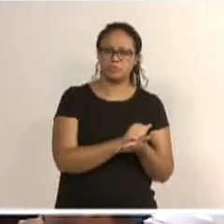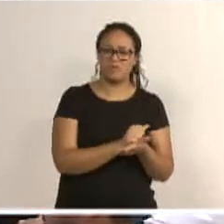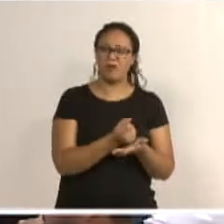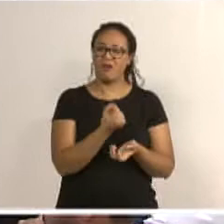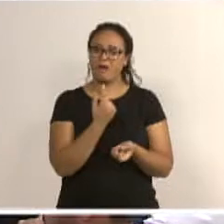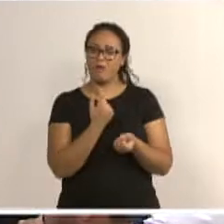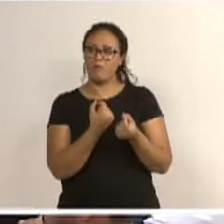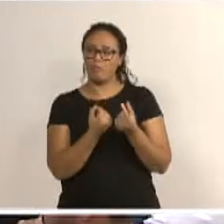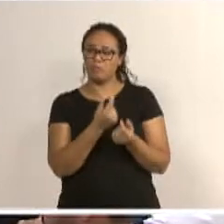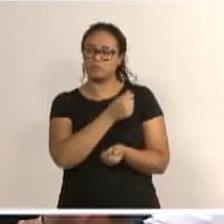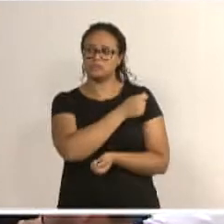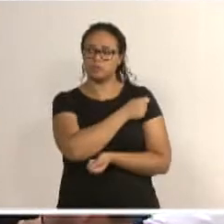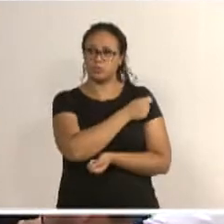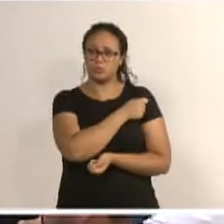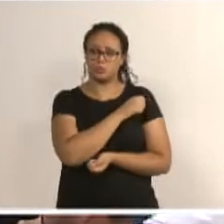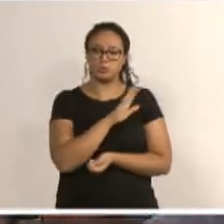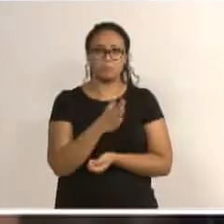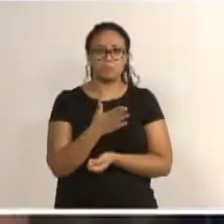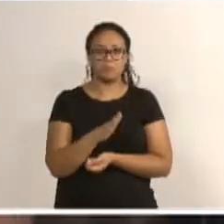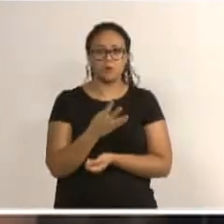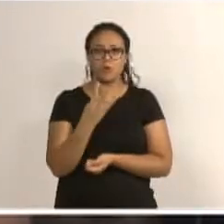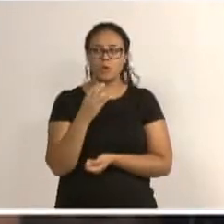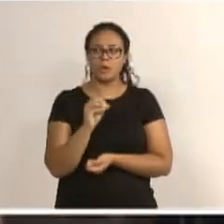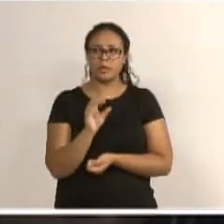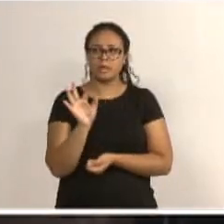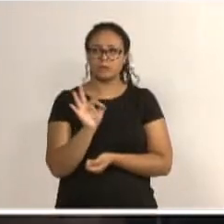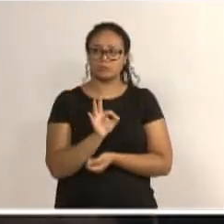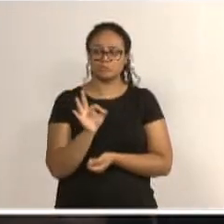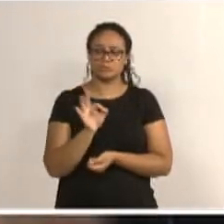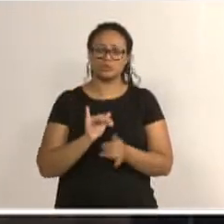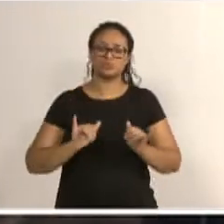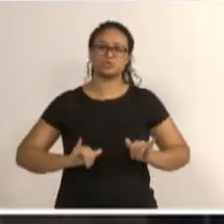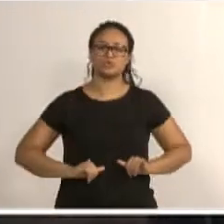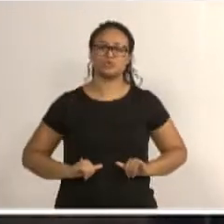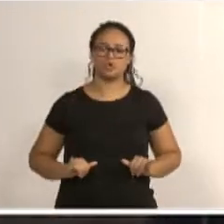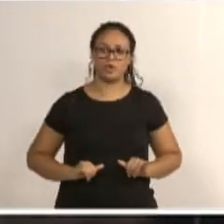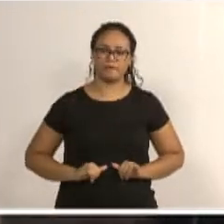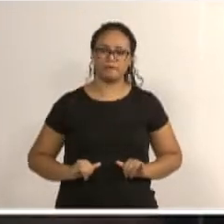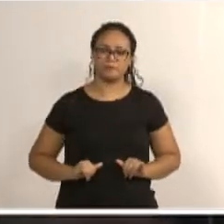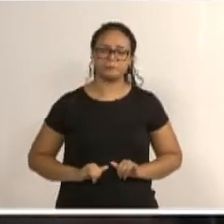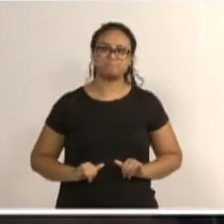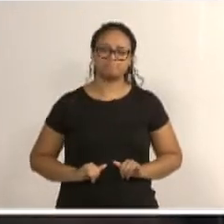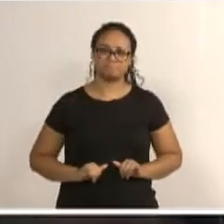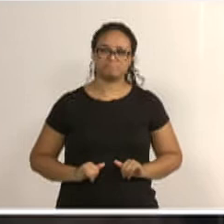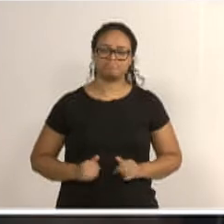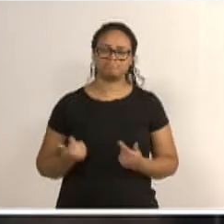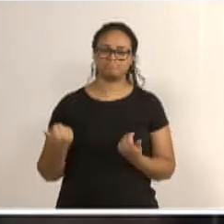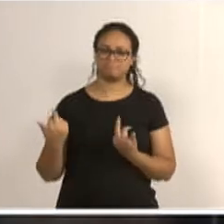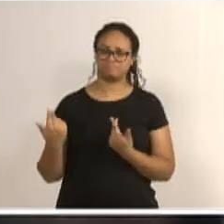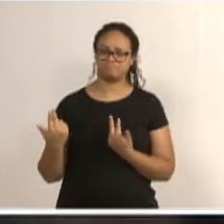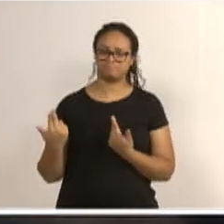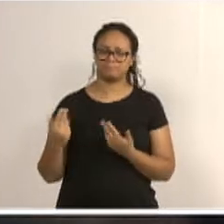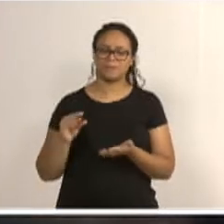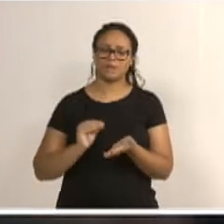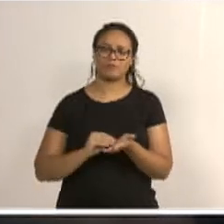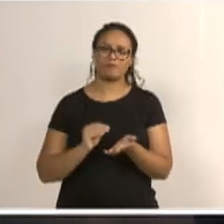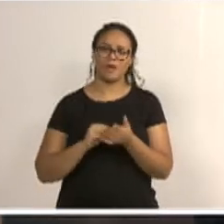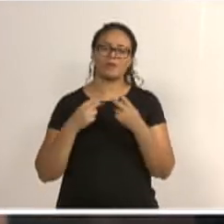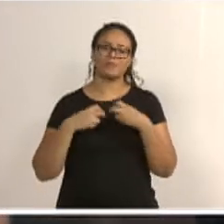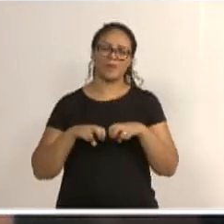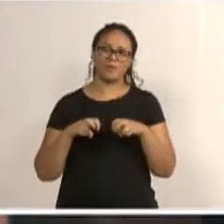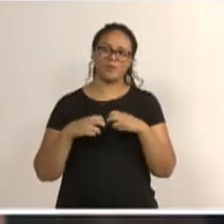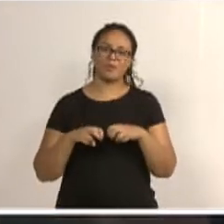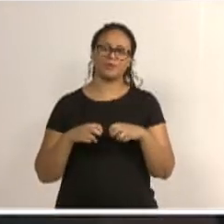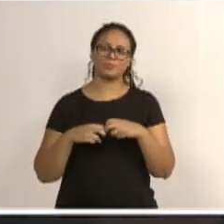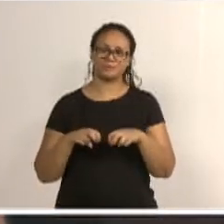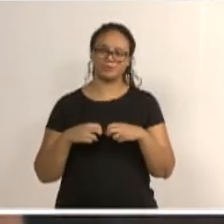alunos, 40%, eles estão sofrendo juntamente comigo por falta do transporte hoje.